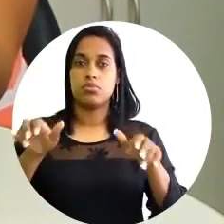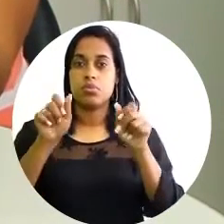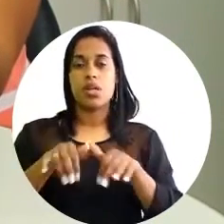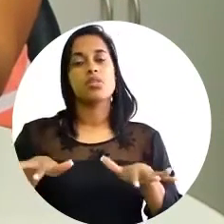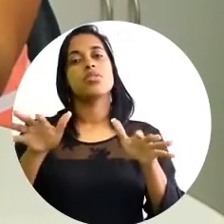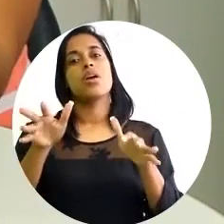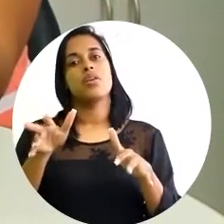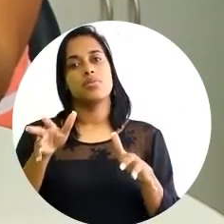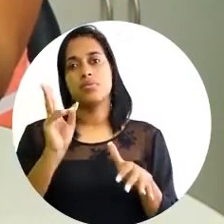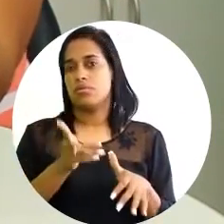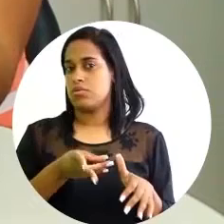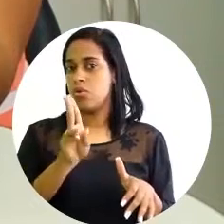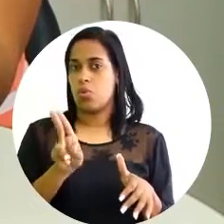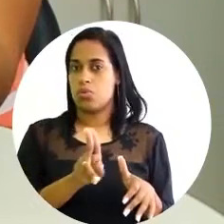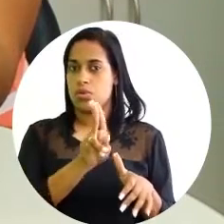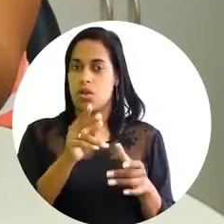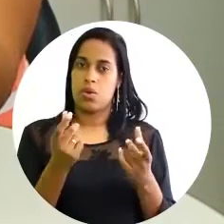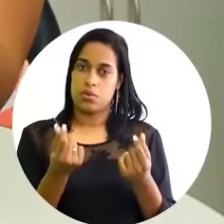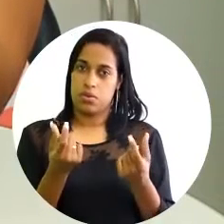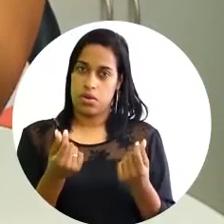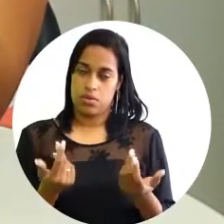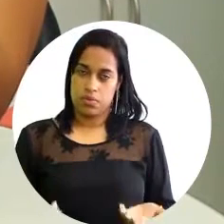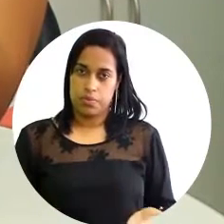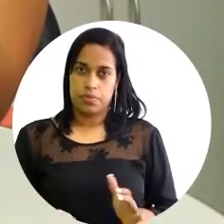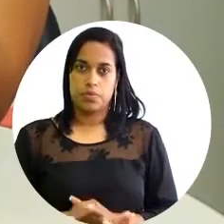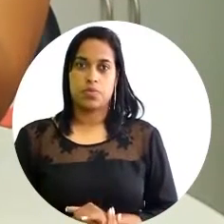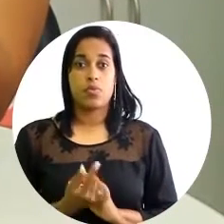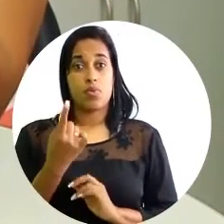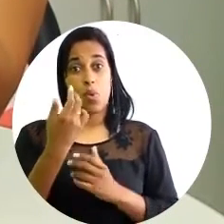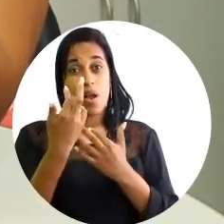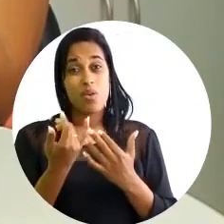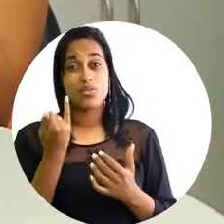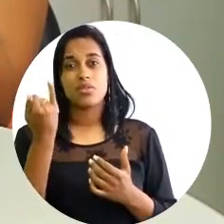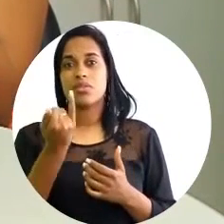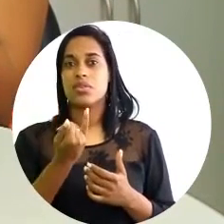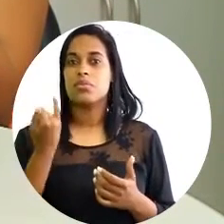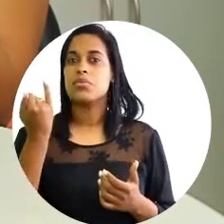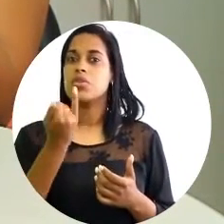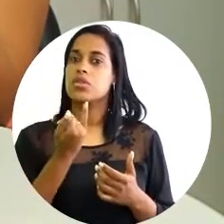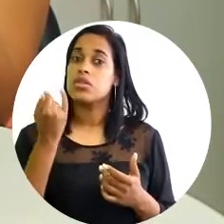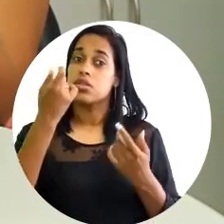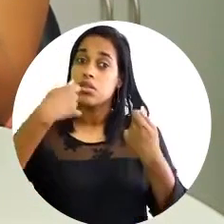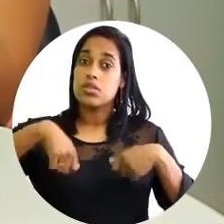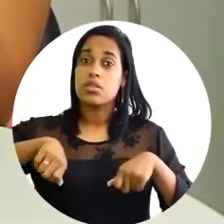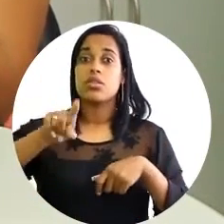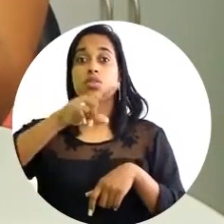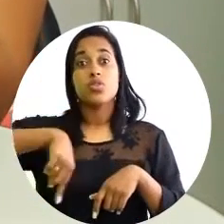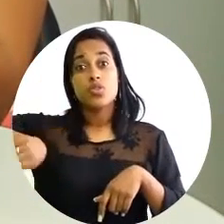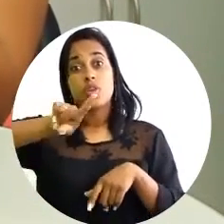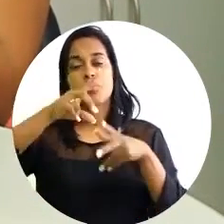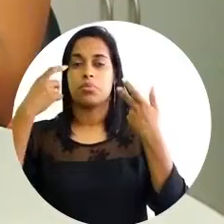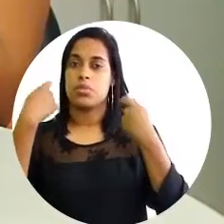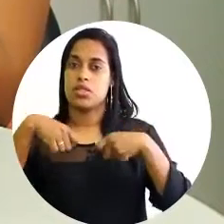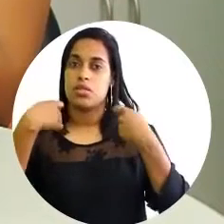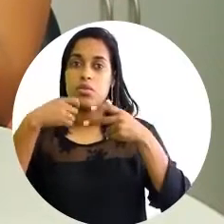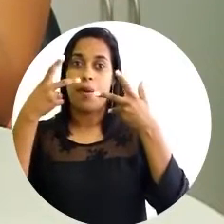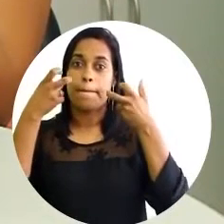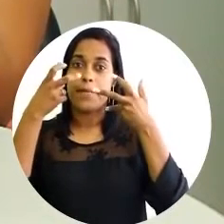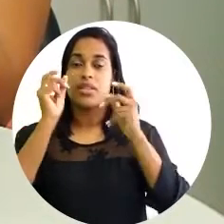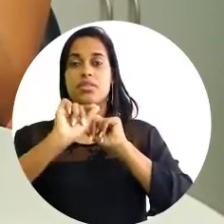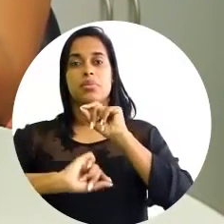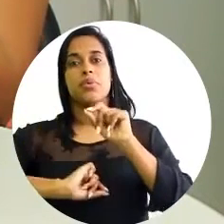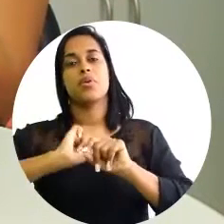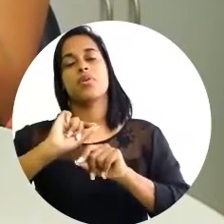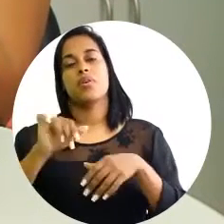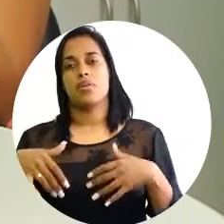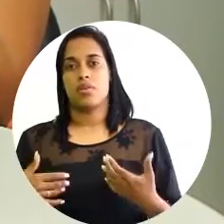despesa, vamos gastar o dinheiro. E uma coisa importante que nós temos que perceber